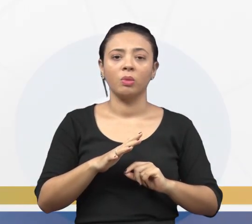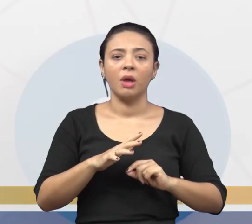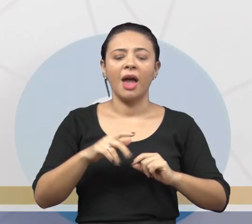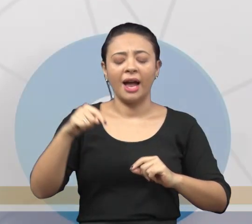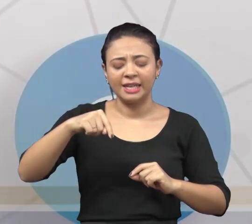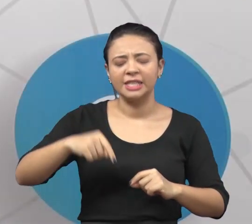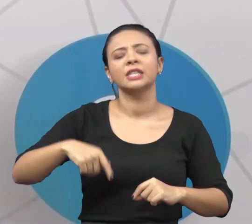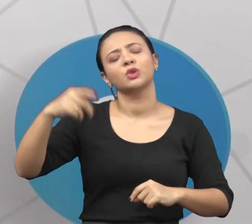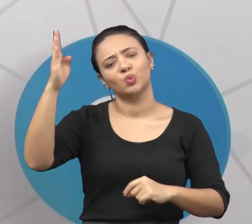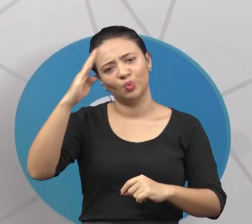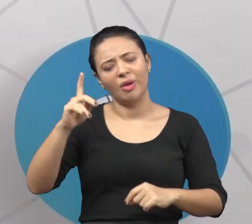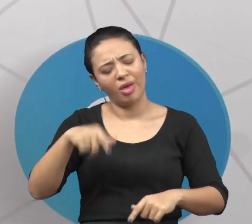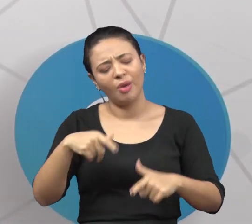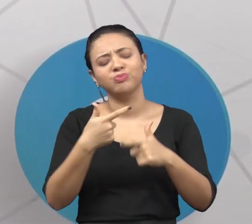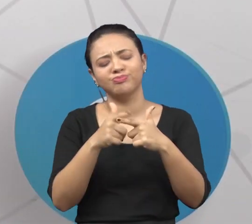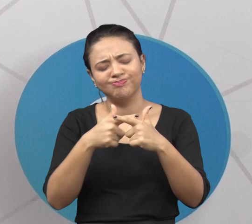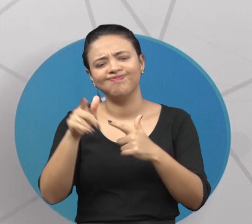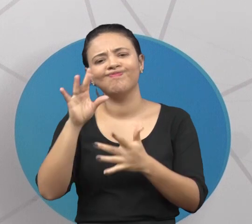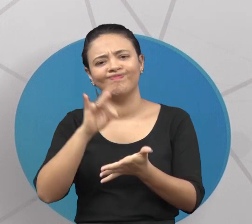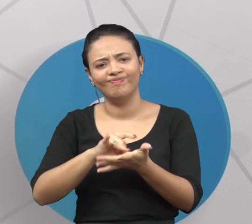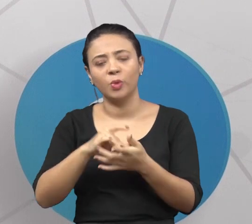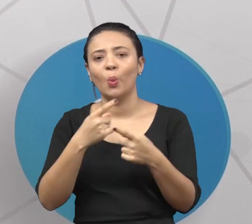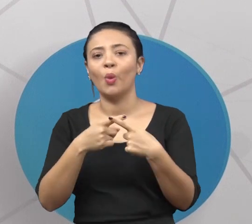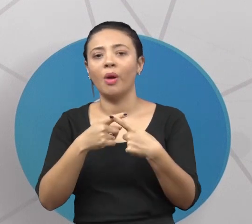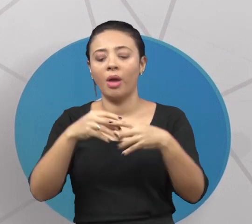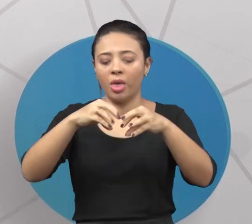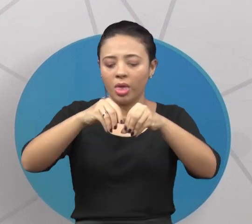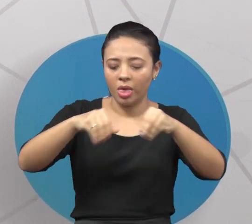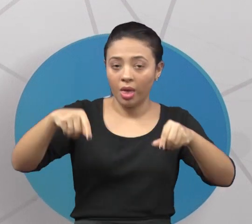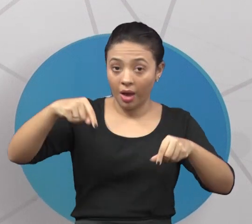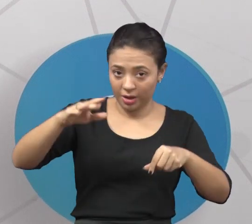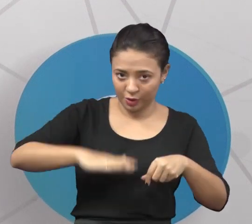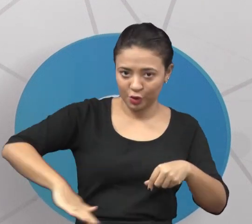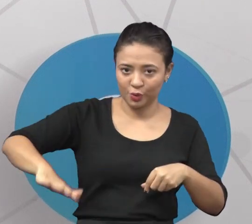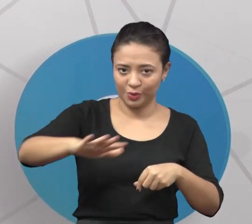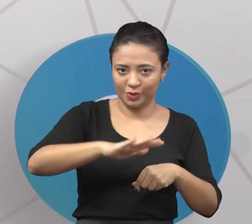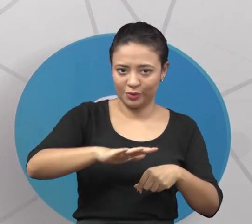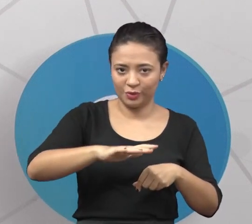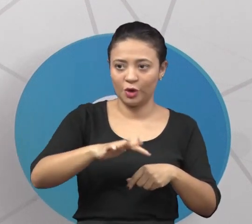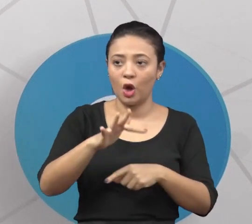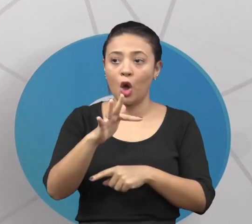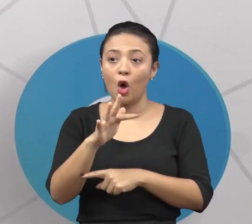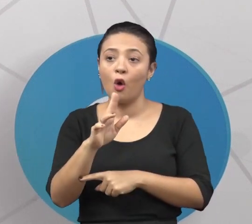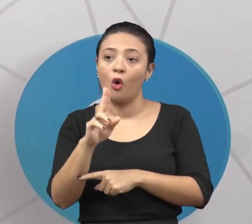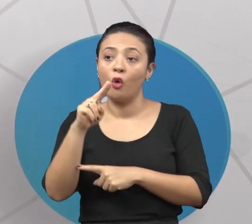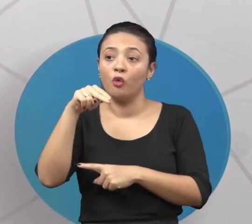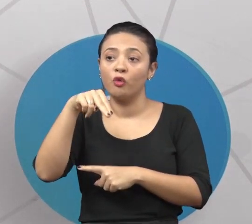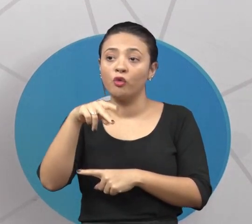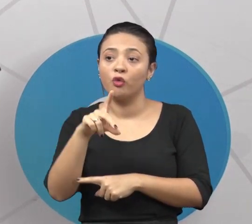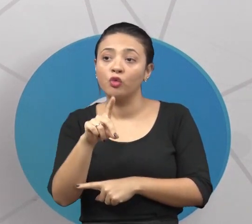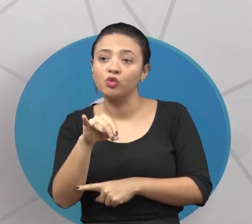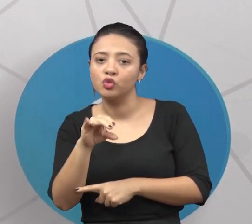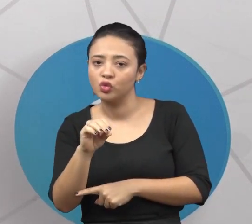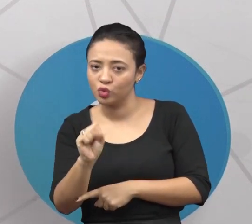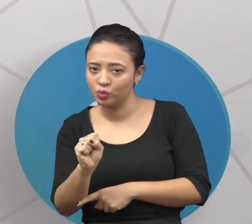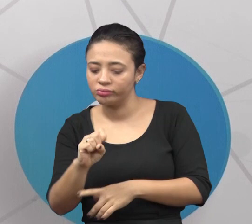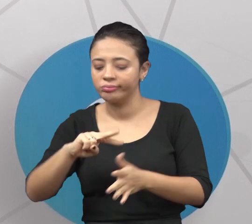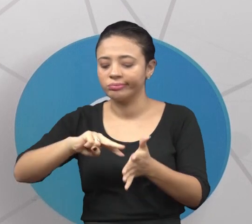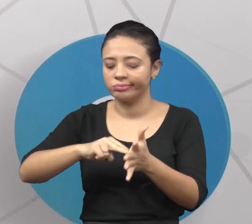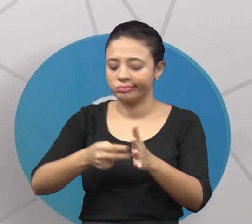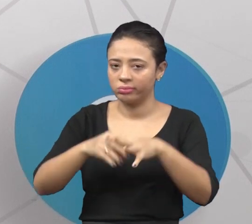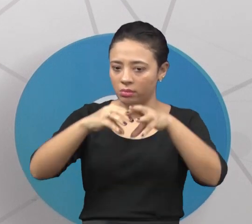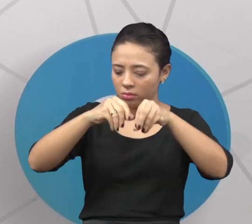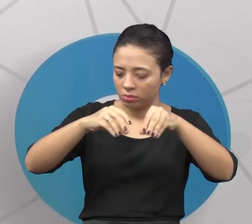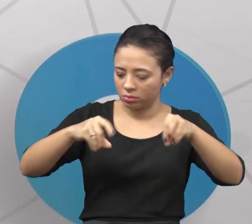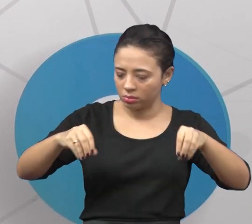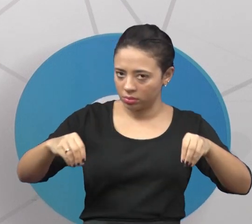Por quê? Porque as terras, fúndios, esse fundiária vem de fúndios. E o que é que a gente